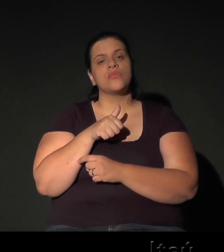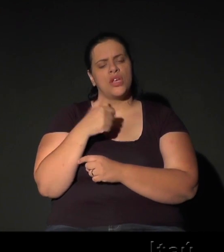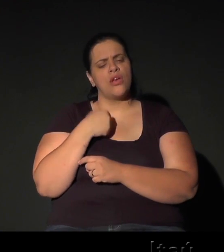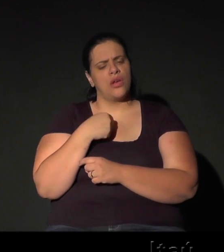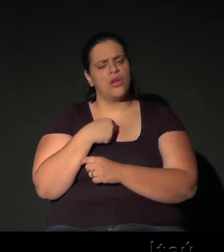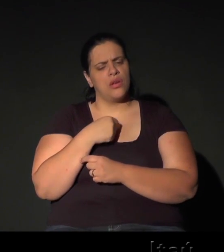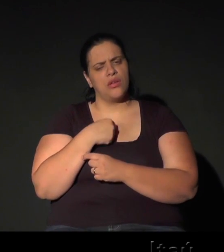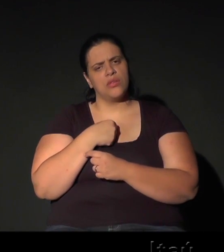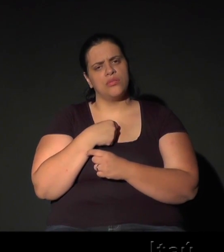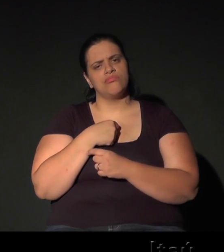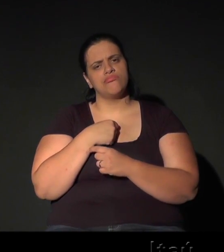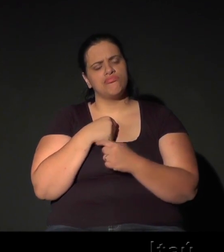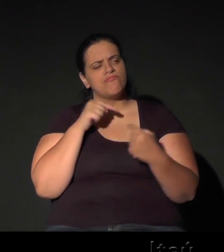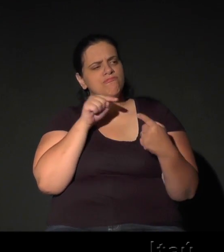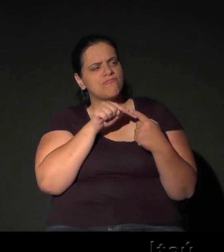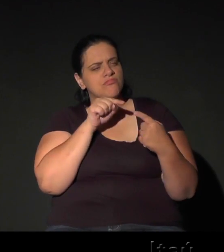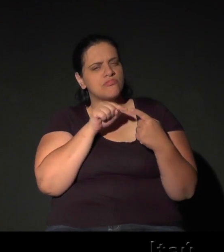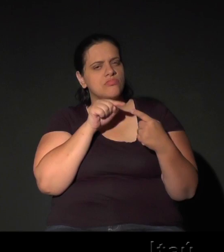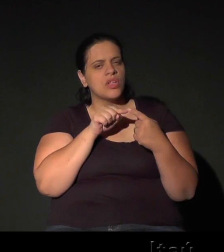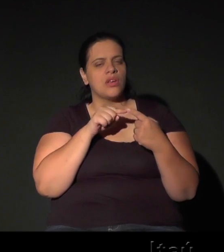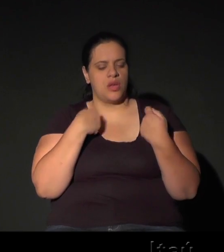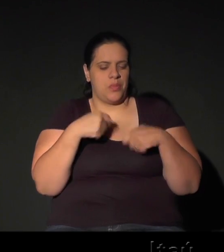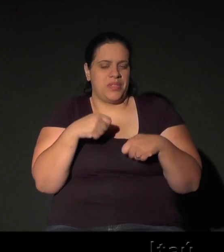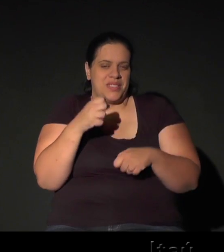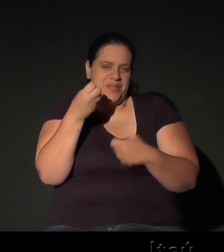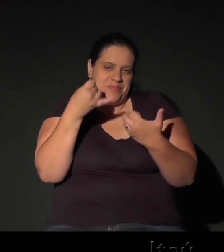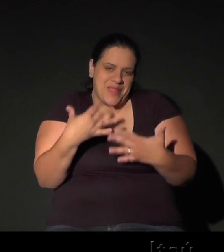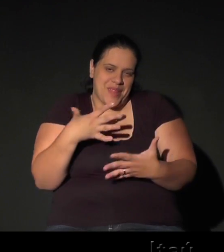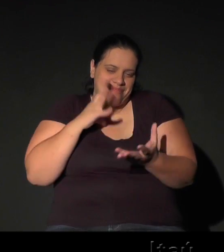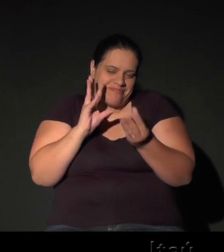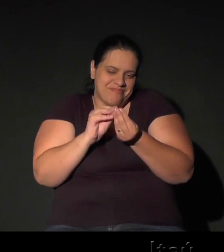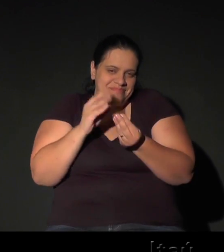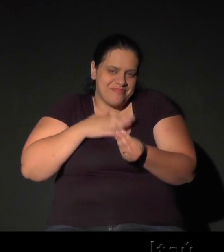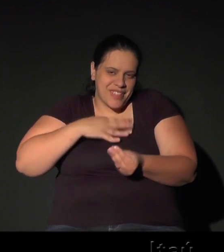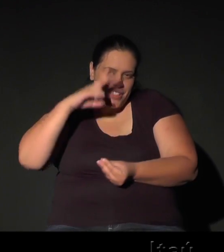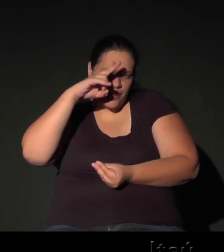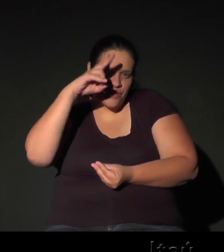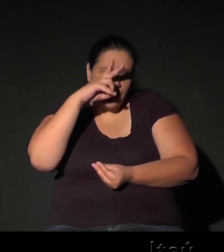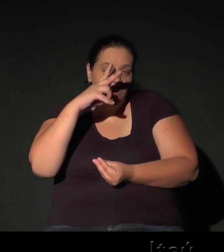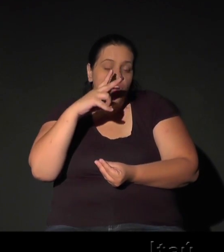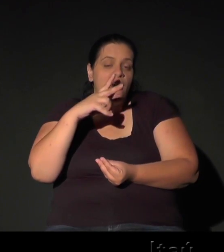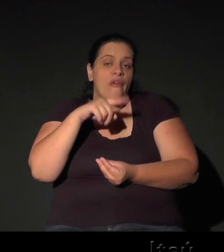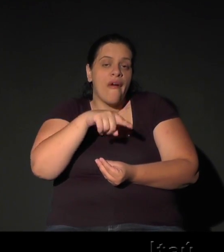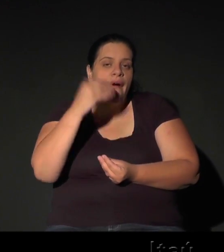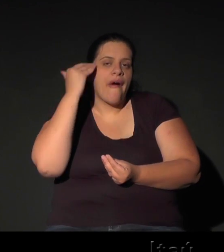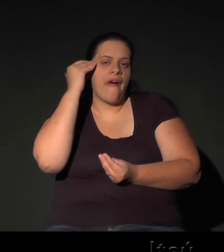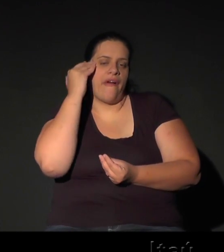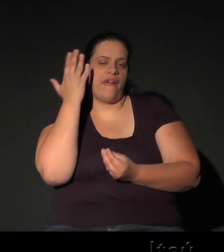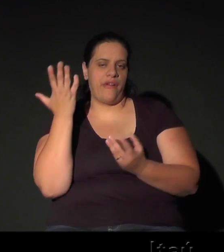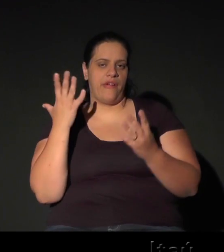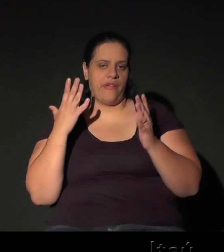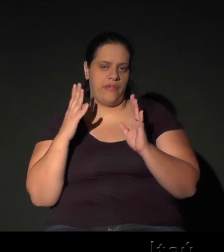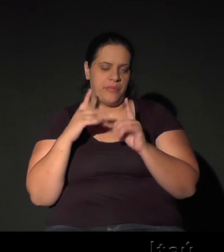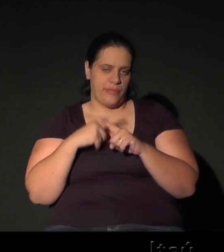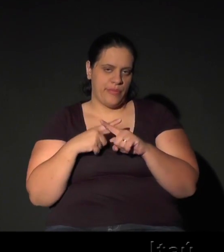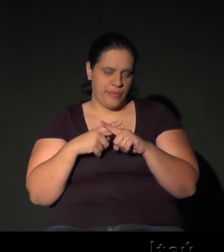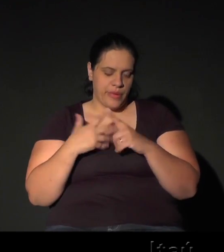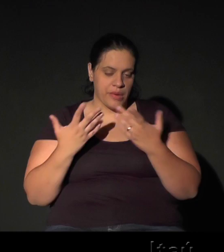pude eu pude me encaixar vou ter que falar um pouco de mim para poder situar um pouco essa questão